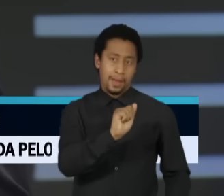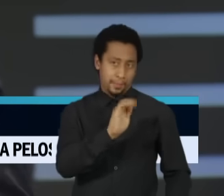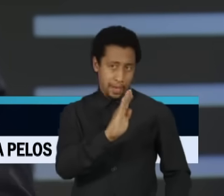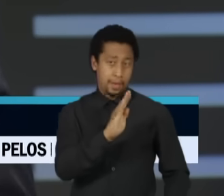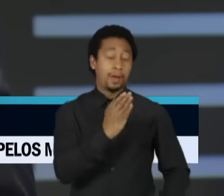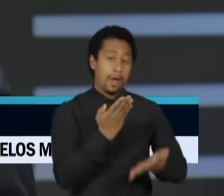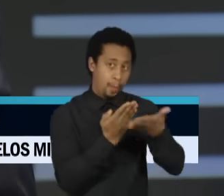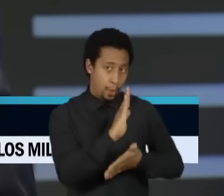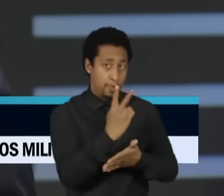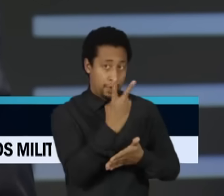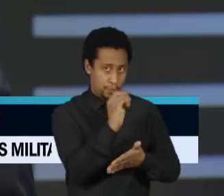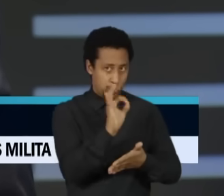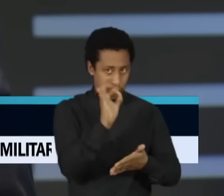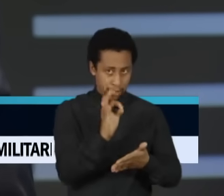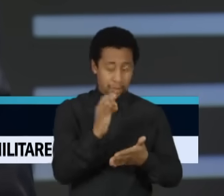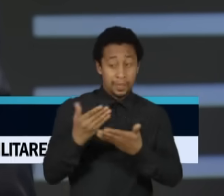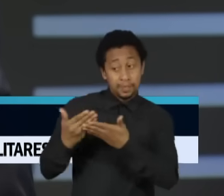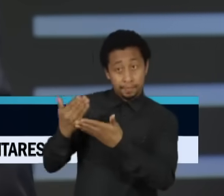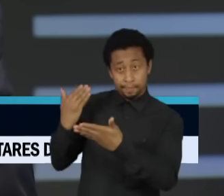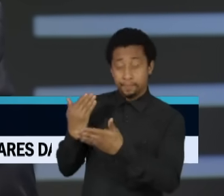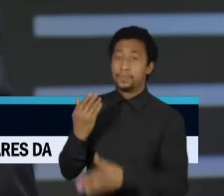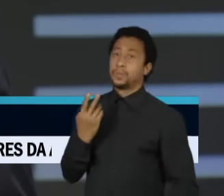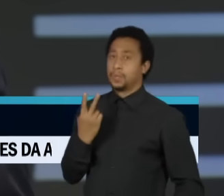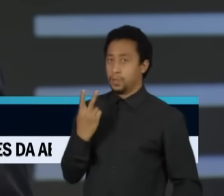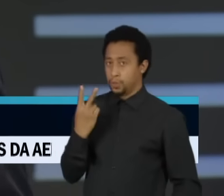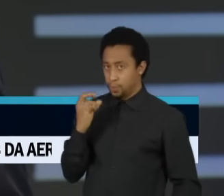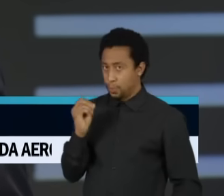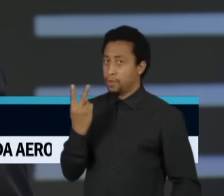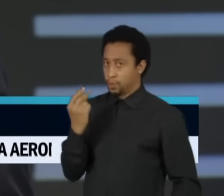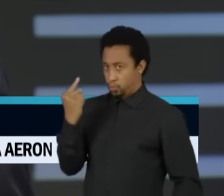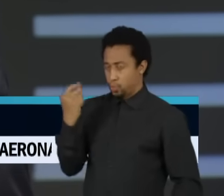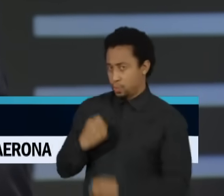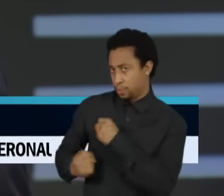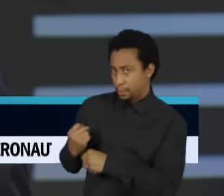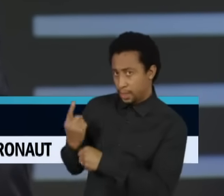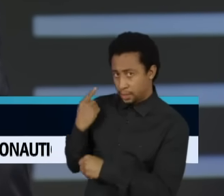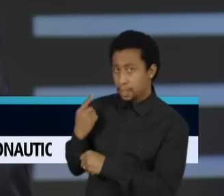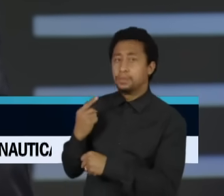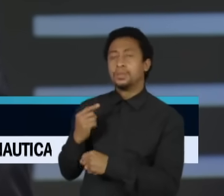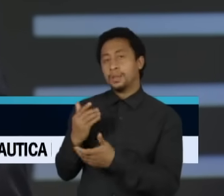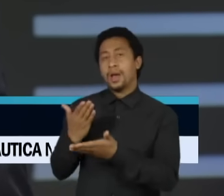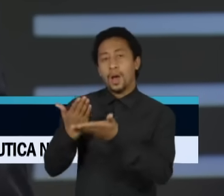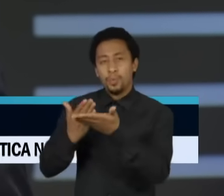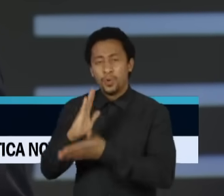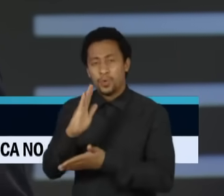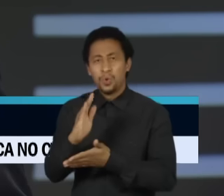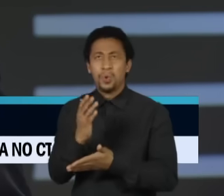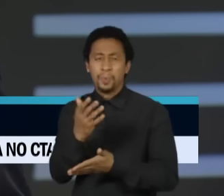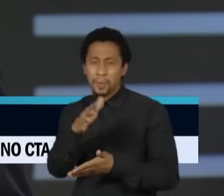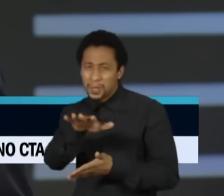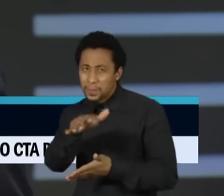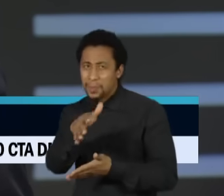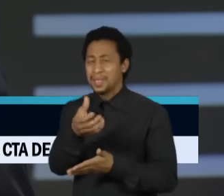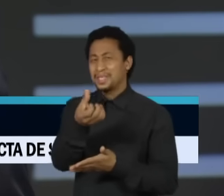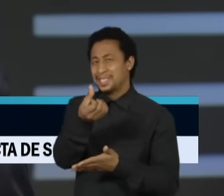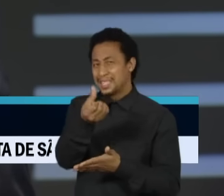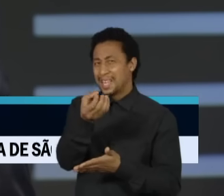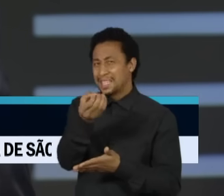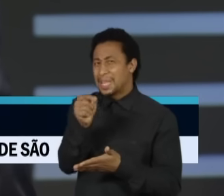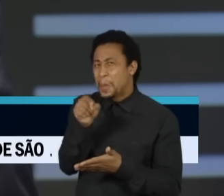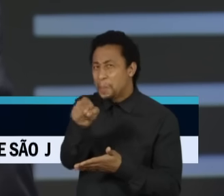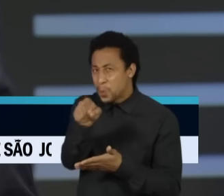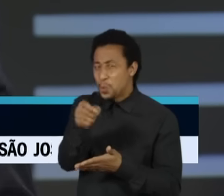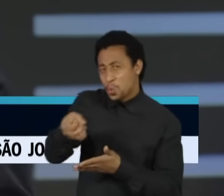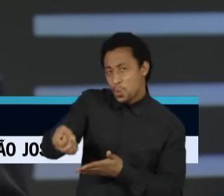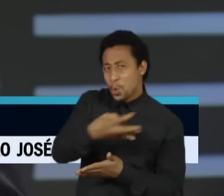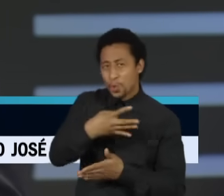mas no último 2021 foi quase 40% de aprovação. Entraram cerca de 50.000 a 60.000 novos advogados no último